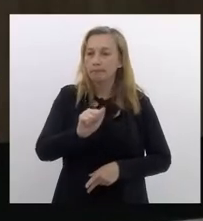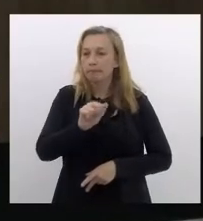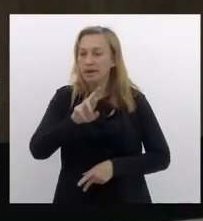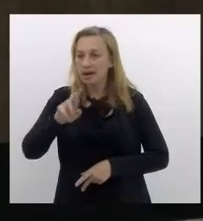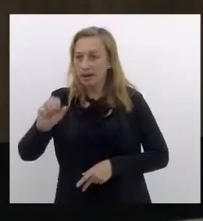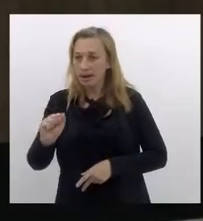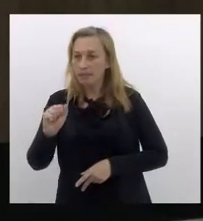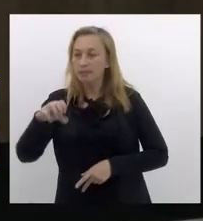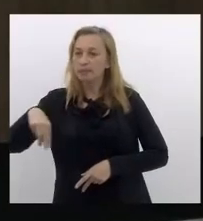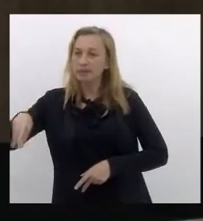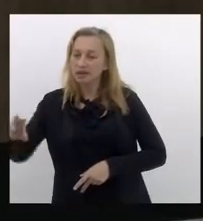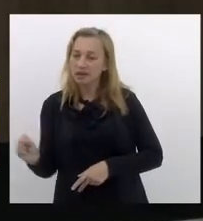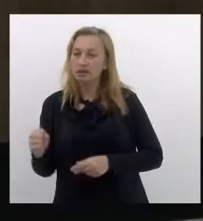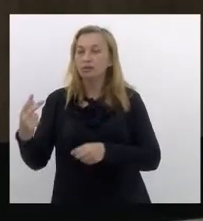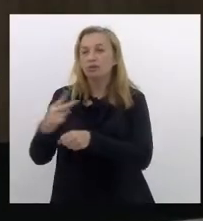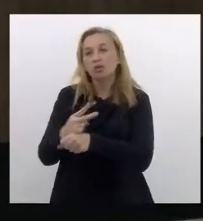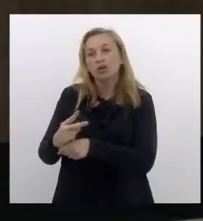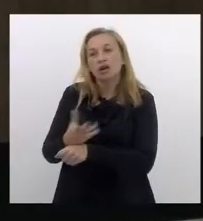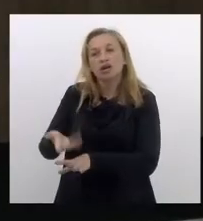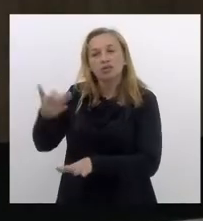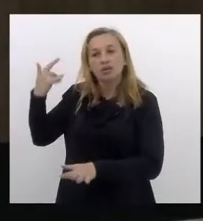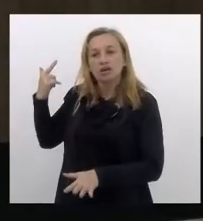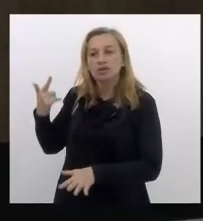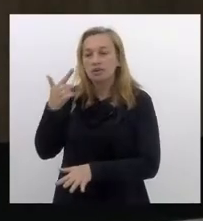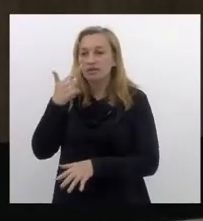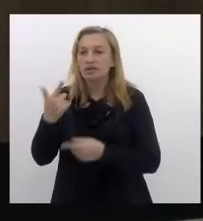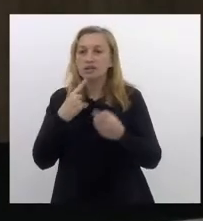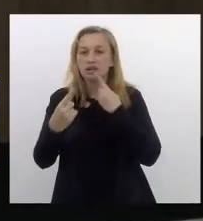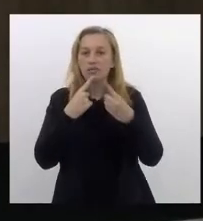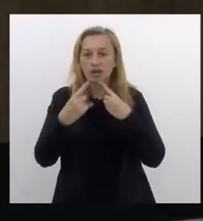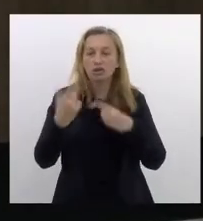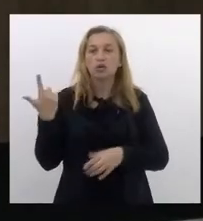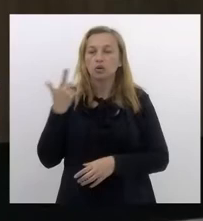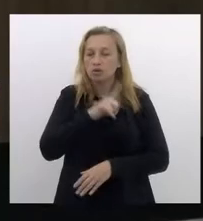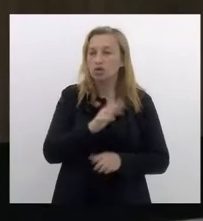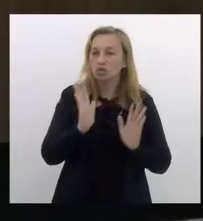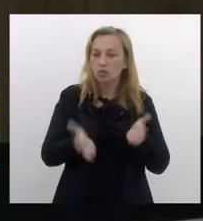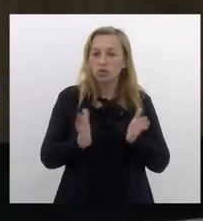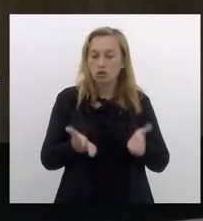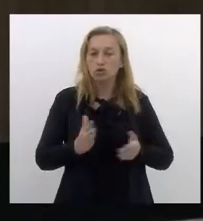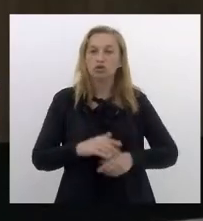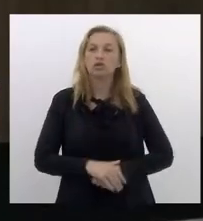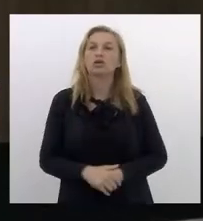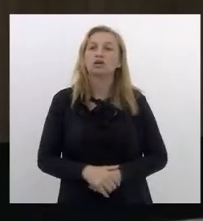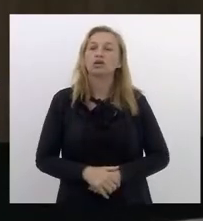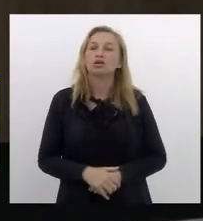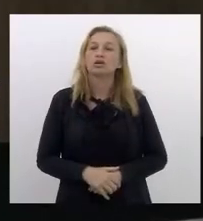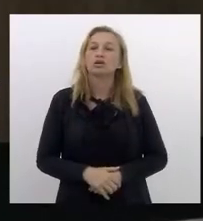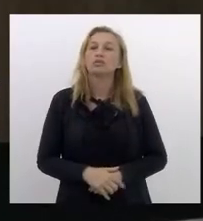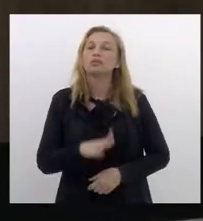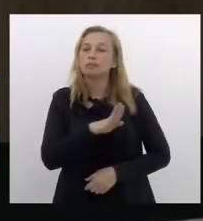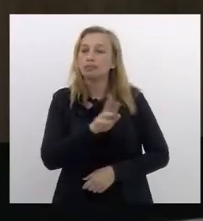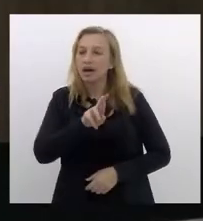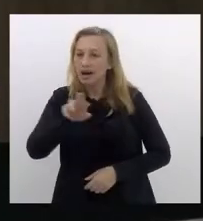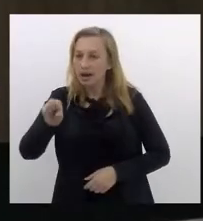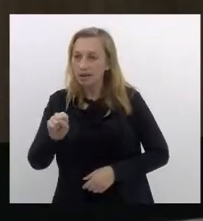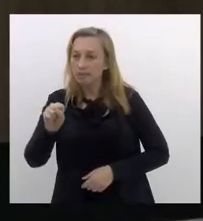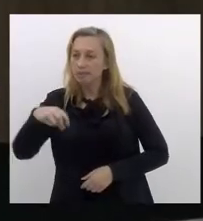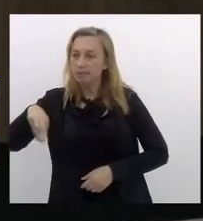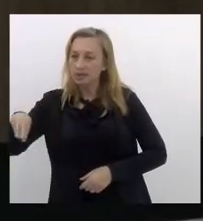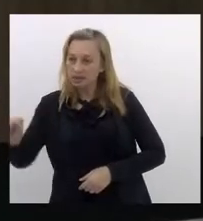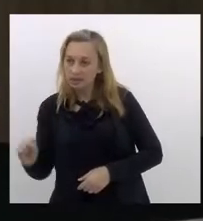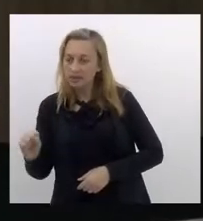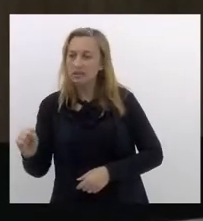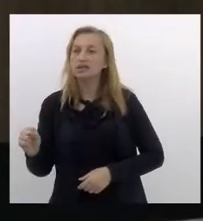pessoas de Barra Mansa que me procuraram na época para fazer esse debate, que nós conseguimos hoje essa culminância, tanto Barra Mansa como Resende, merecem e